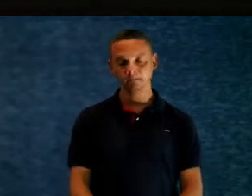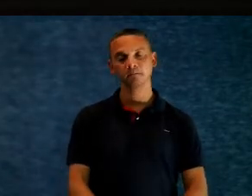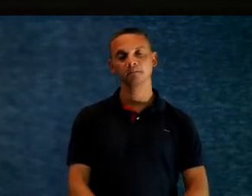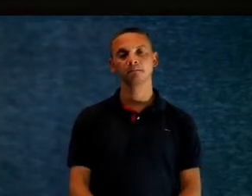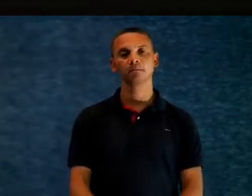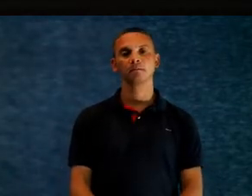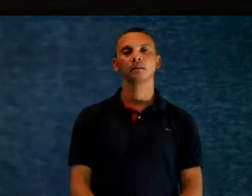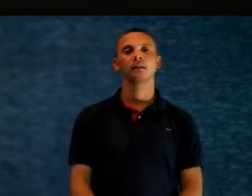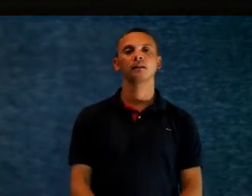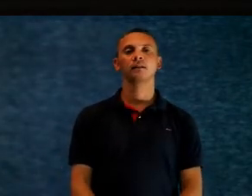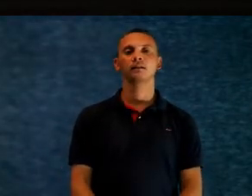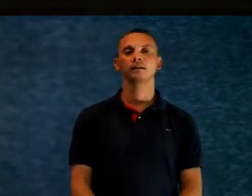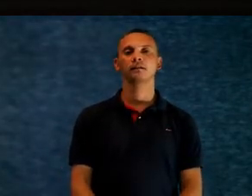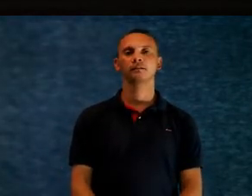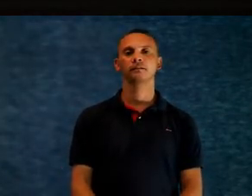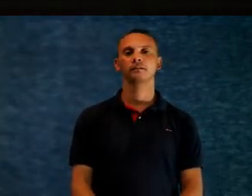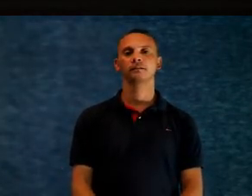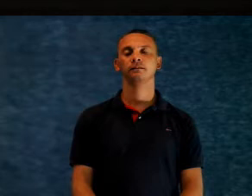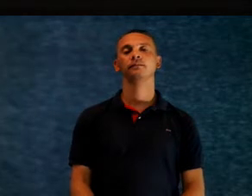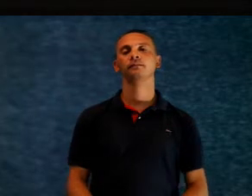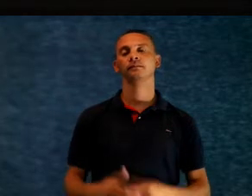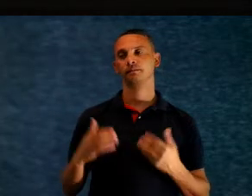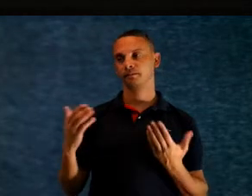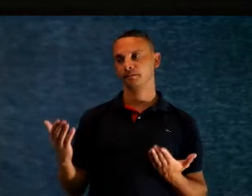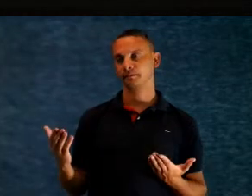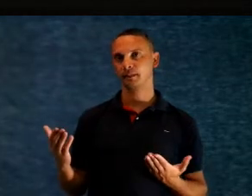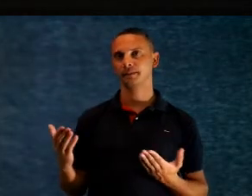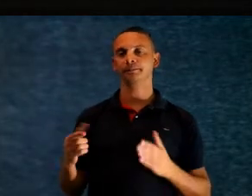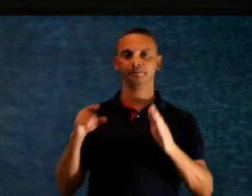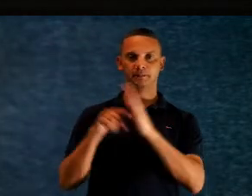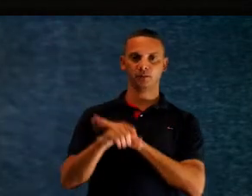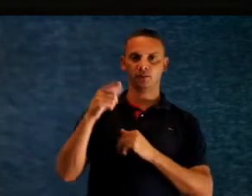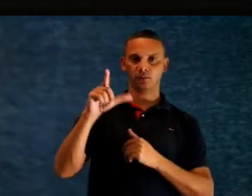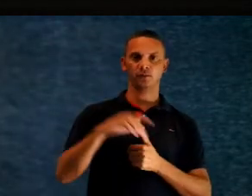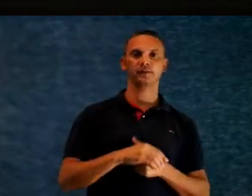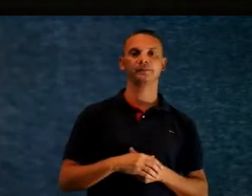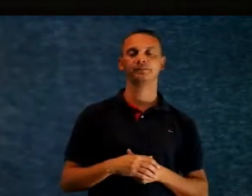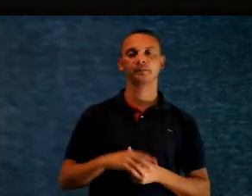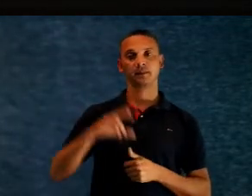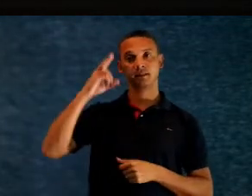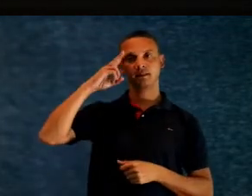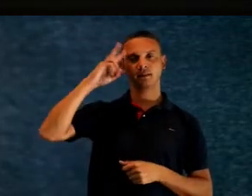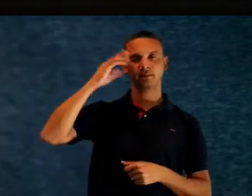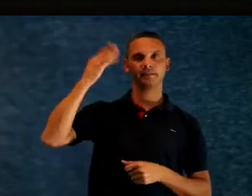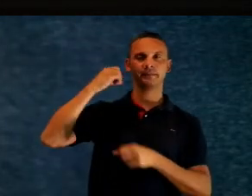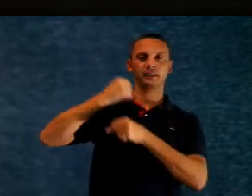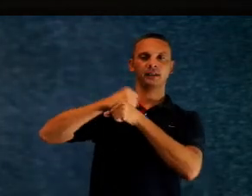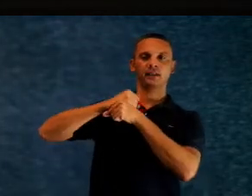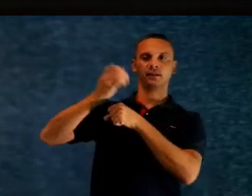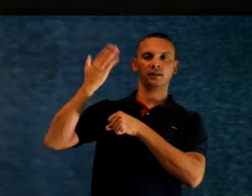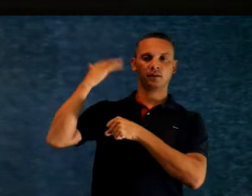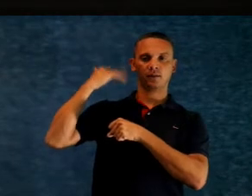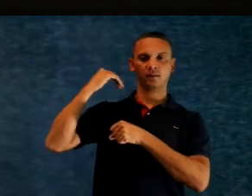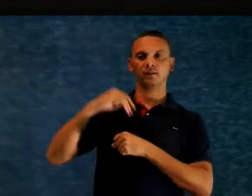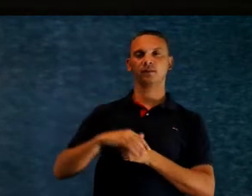acho que 5 ou menos, eu tive dificuldades em encontrar livros da Maria Julieta nas livrarias. Né? Eu tive